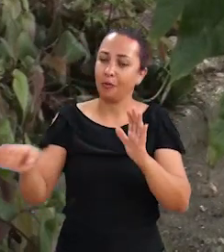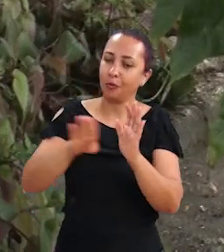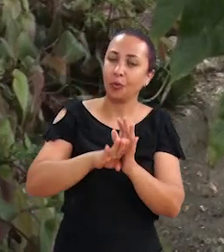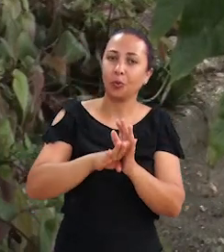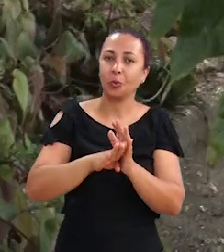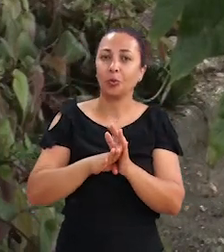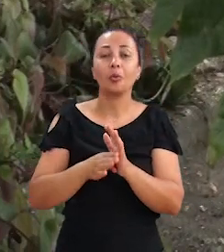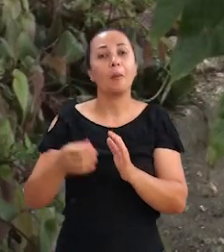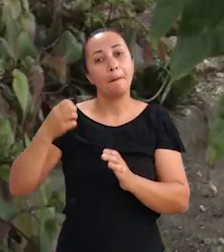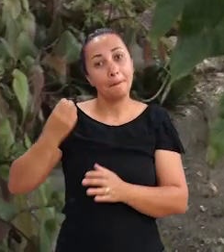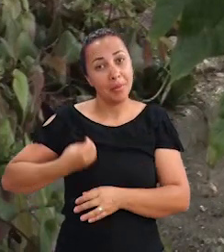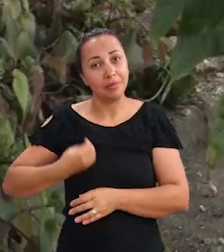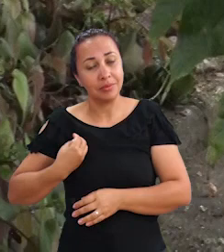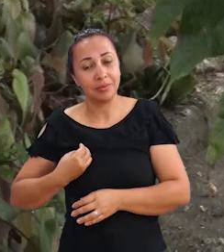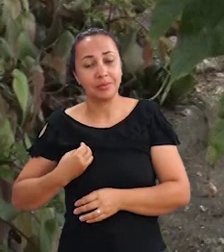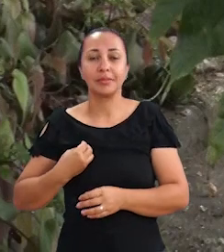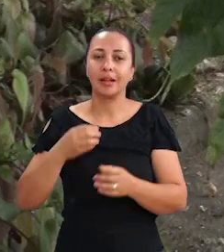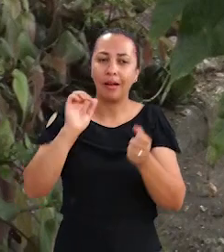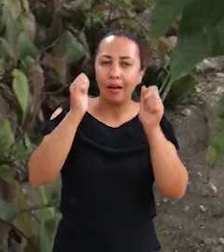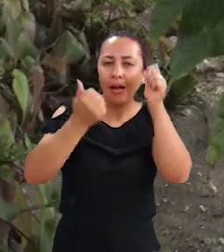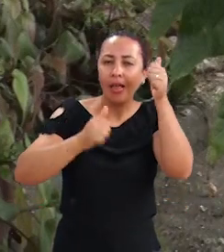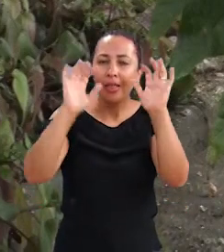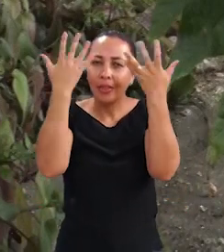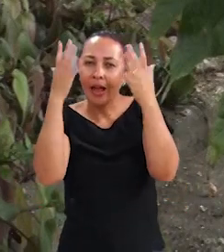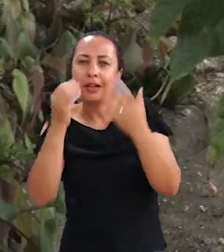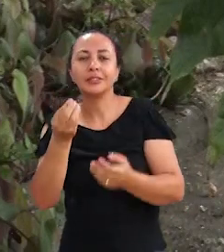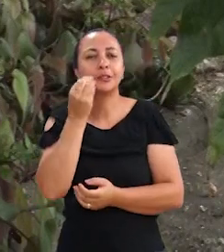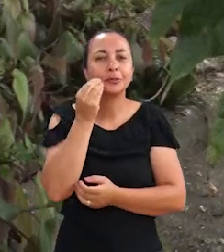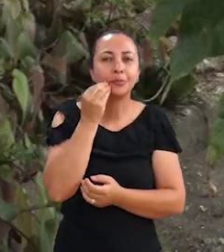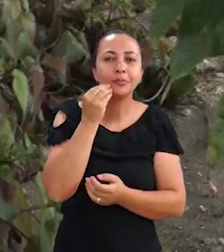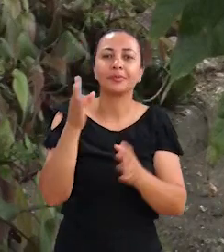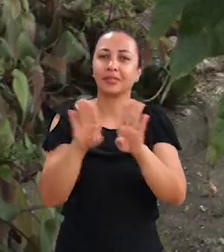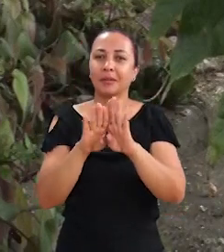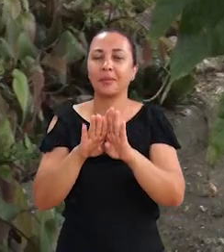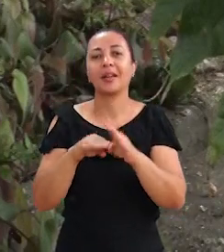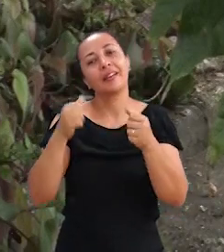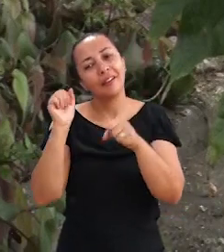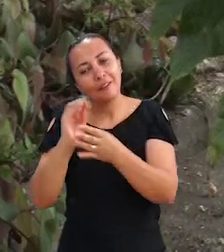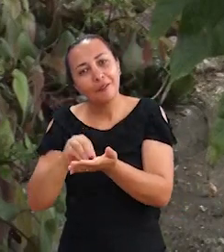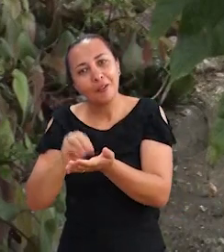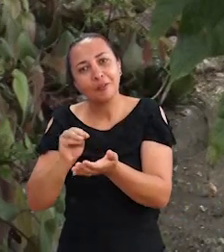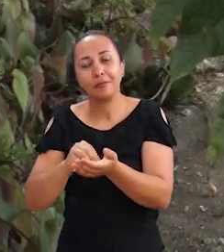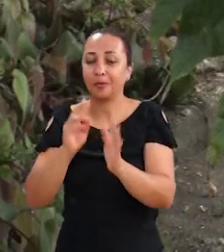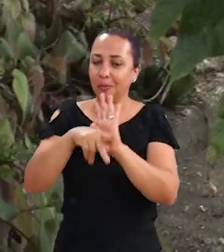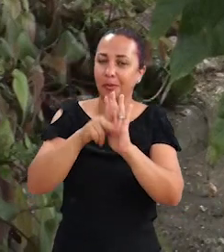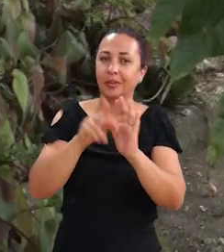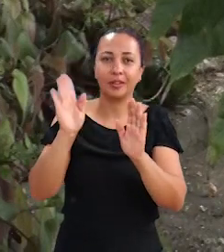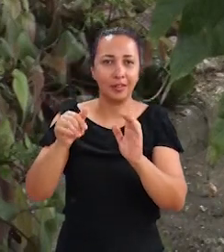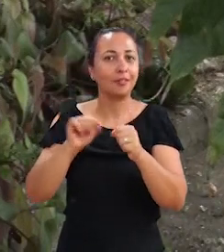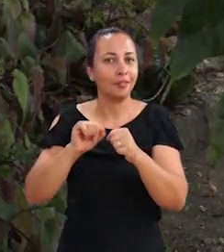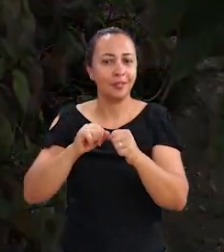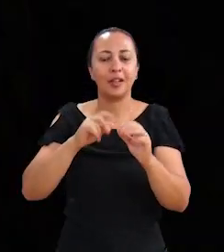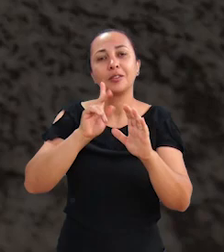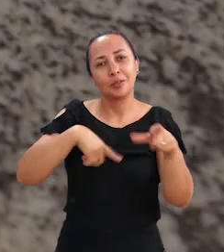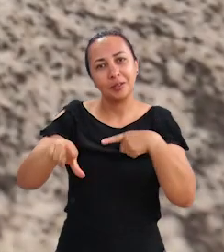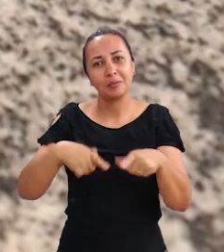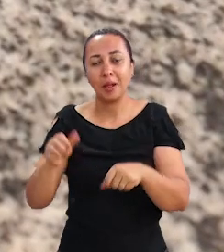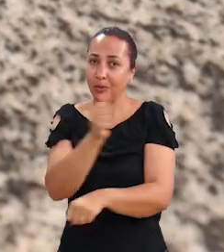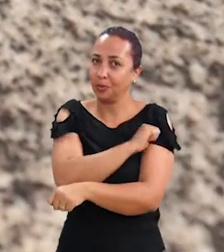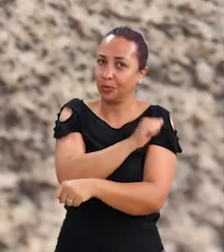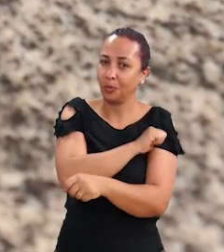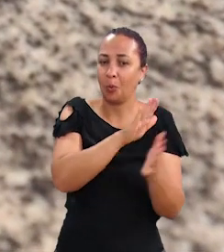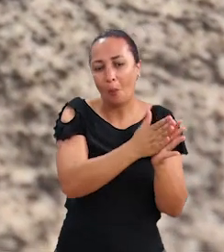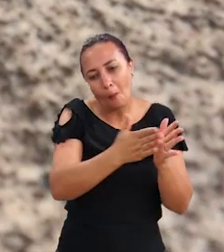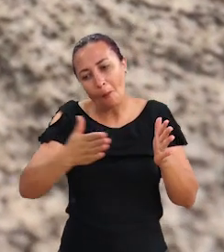da pandemia, e agora com o retorno presencial a gente pretende fazer análise sensorial e outras análises que ficaram pendentes do projeto. E já